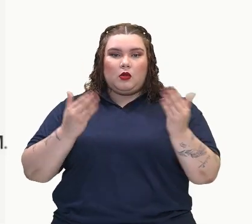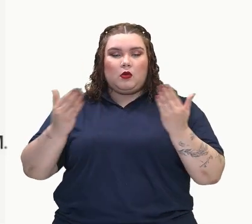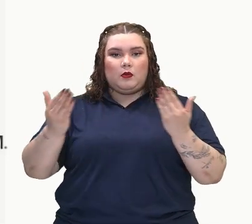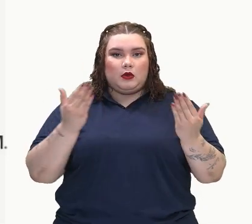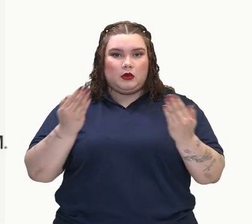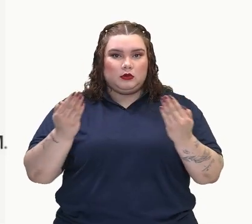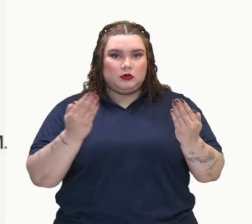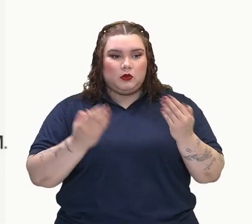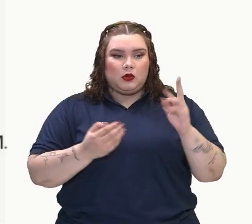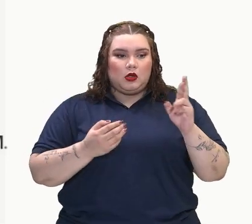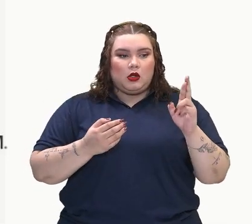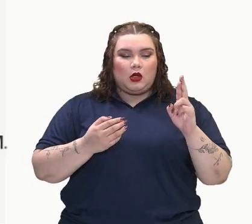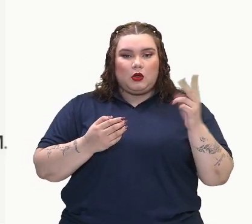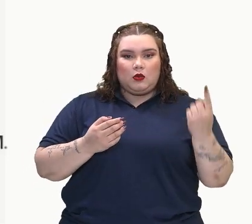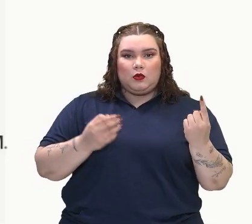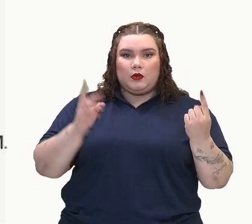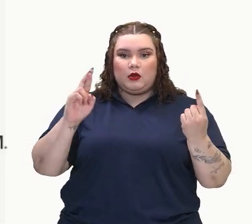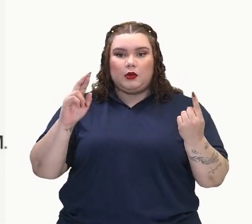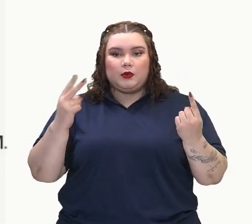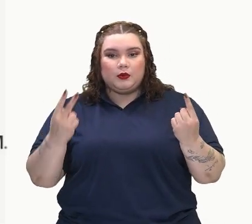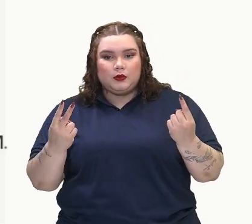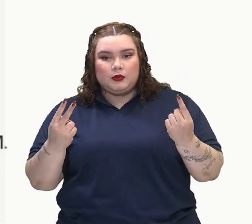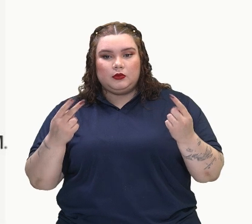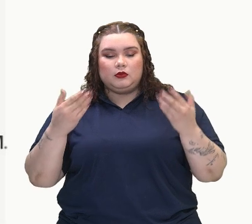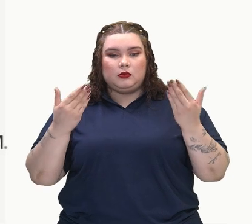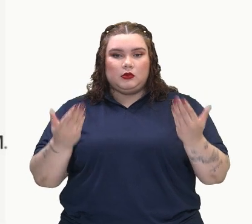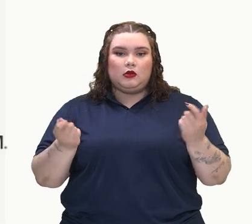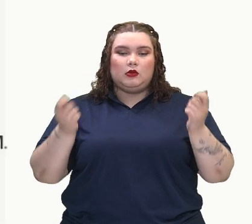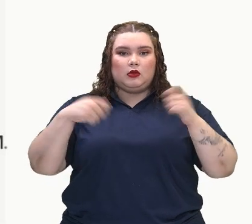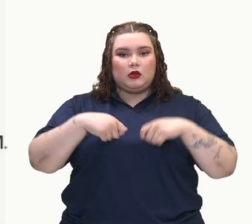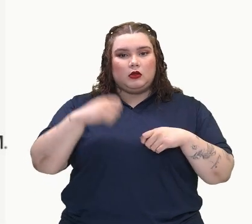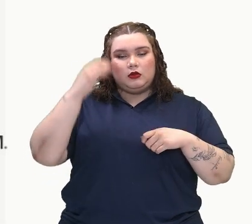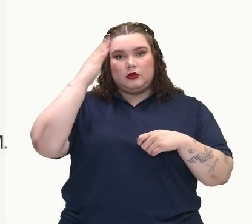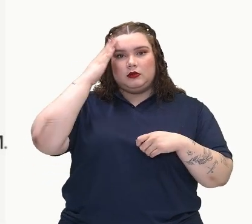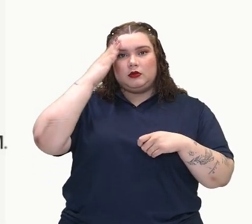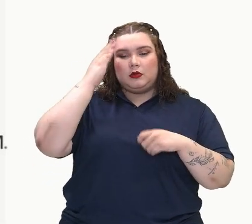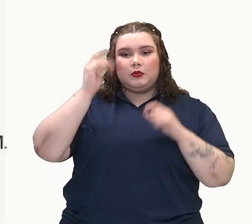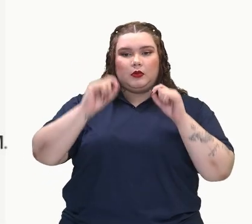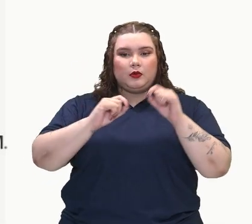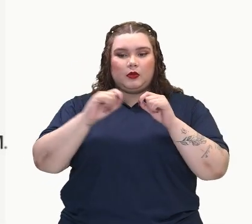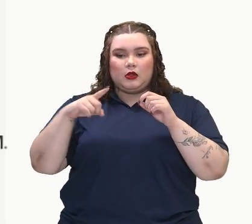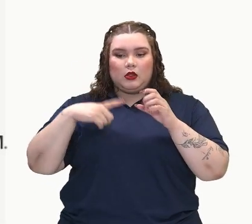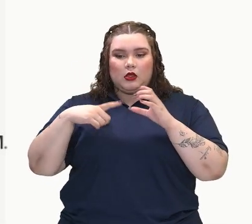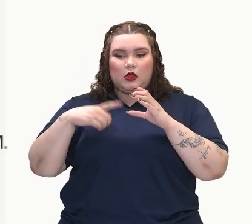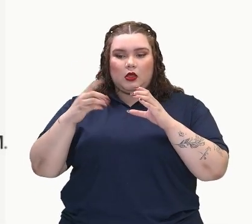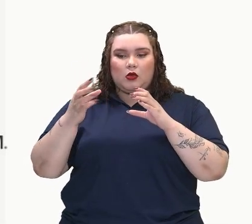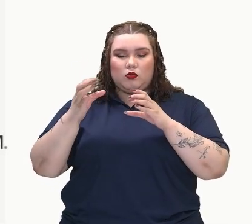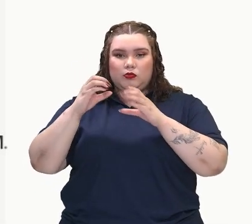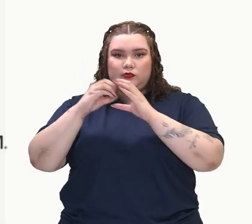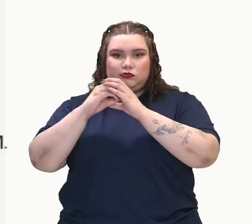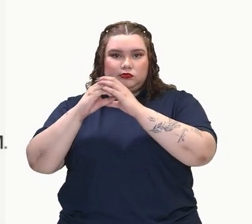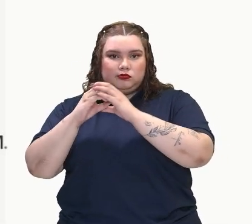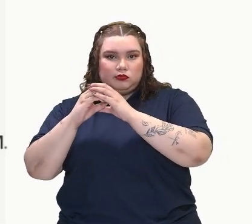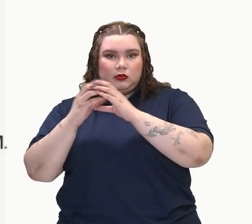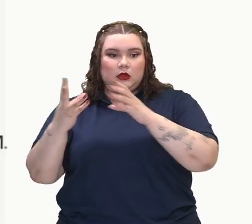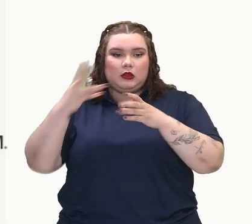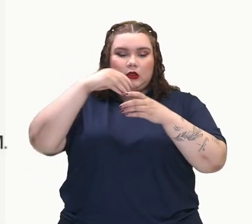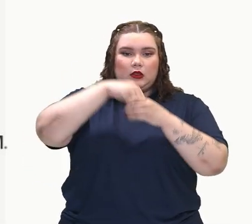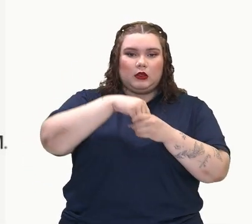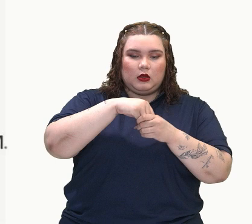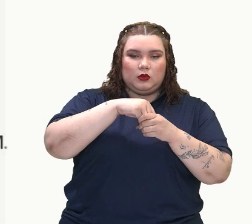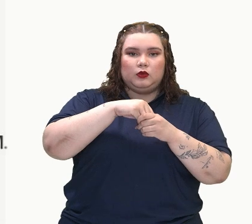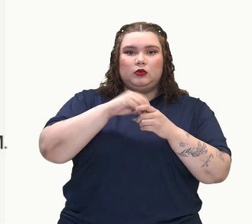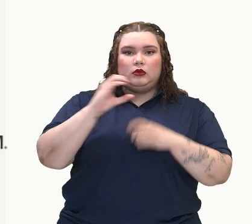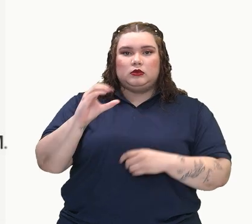podemos afirmar que uma circunferência está interna à outra, ou seja, no caso aqui C2 é interna